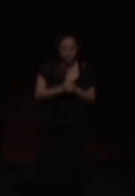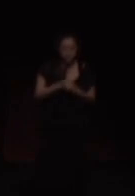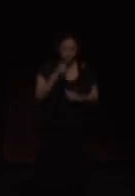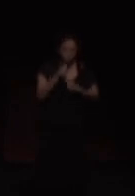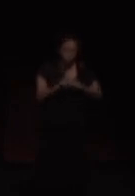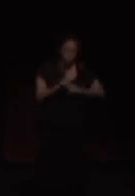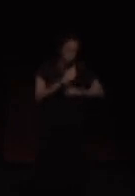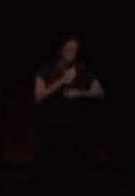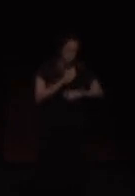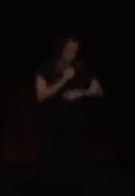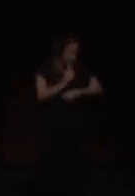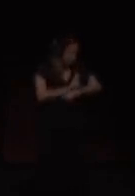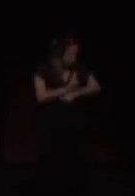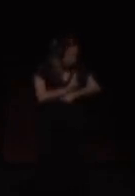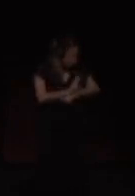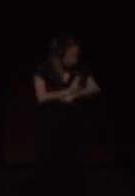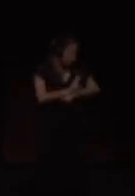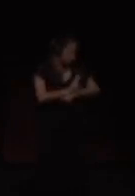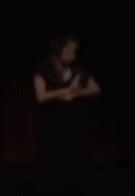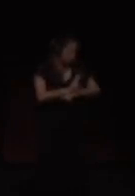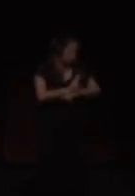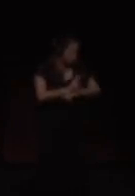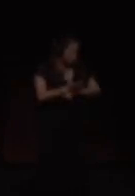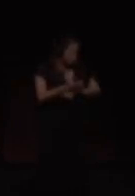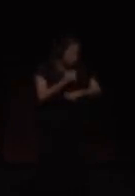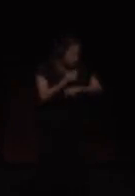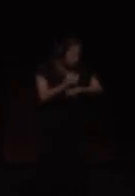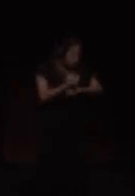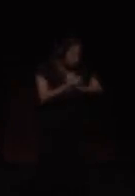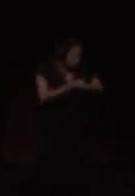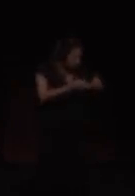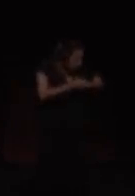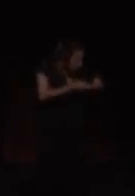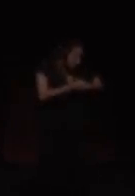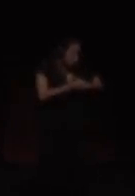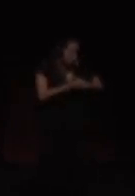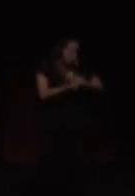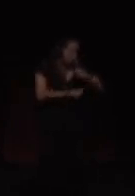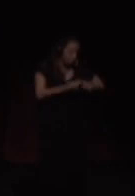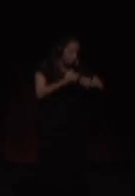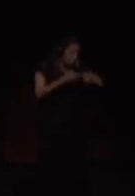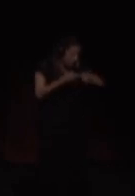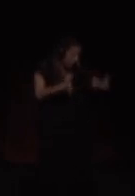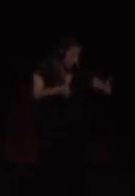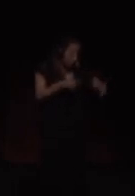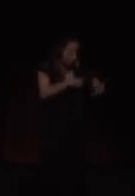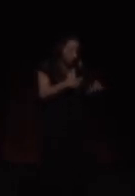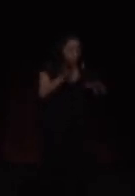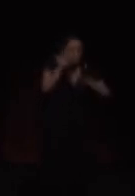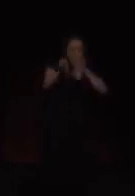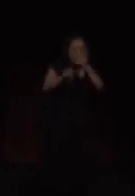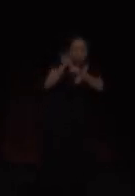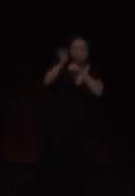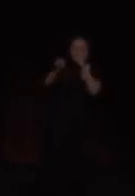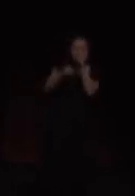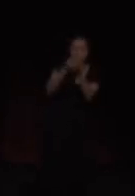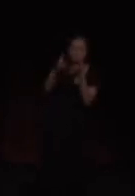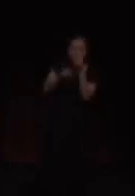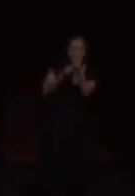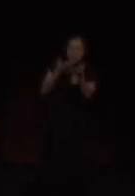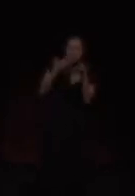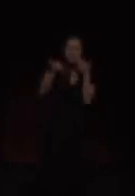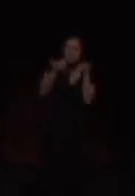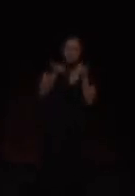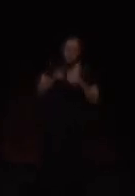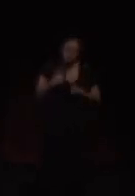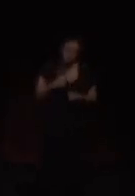cuidar, abrir espaços para a criação e para a busca de uma criança pequena. Eu gosto de pensar em aprender a ler as